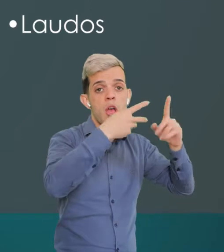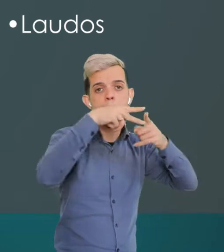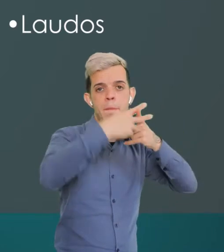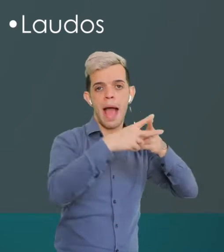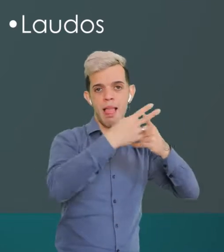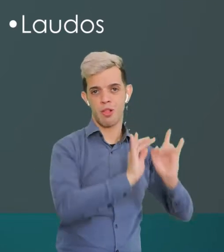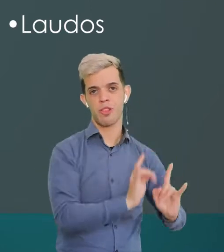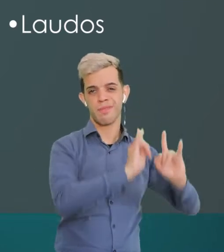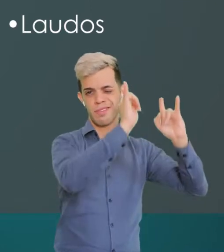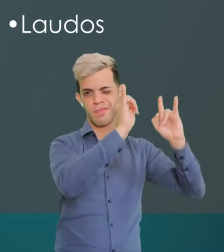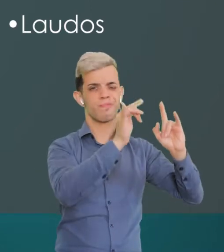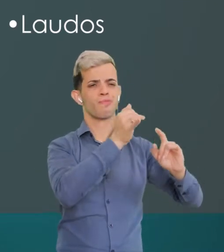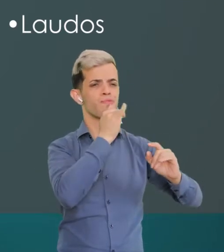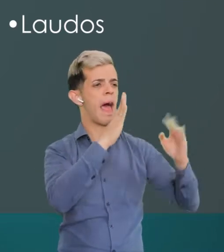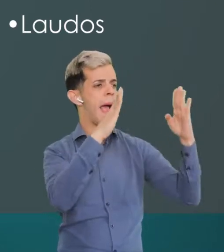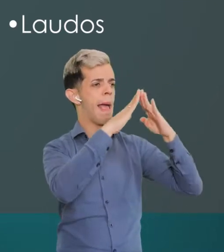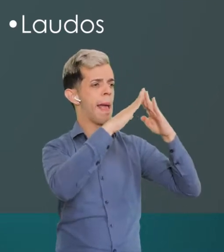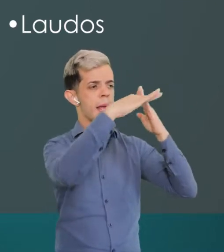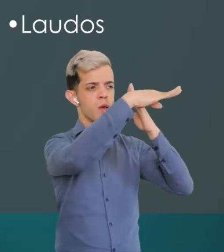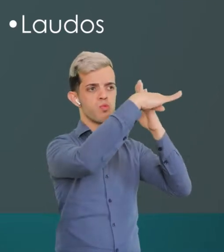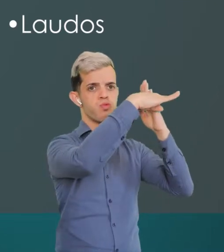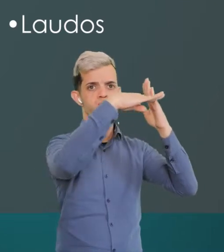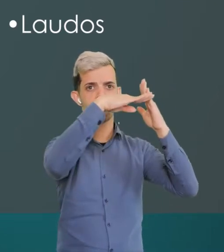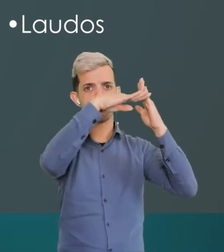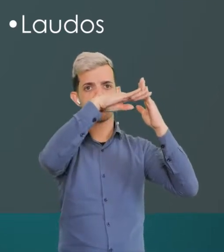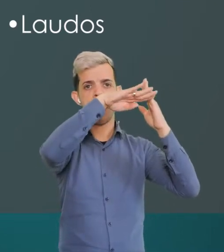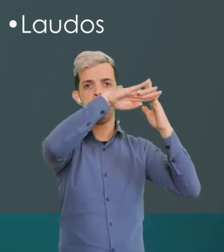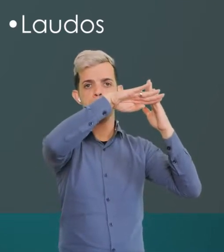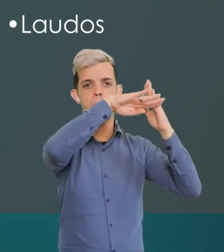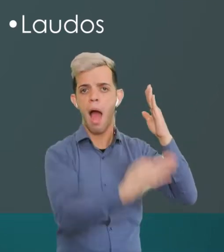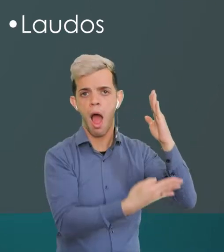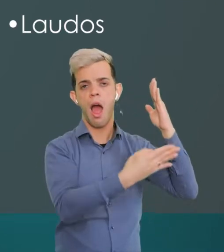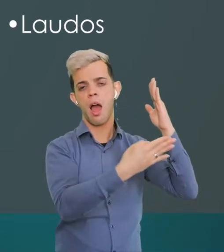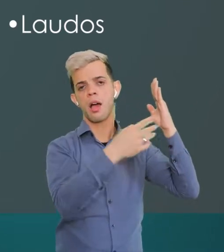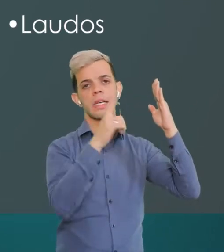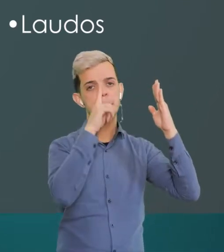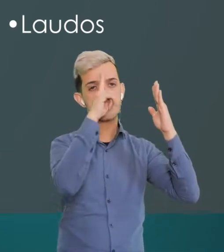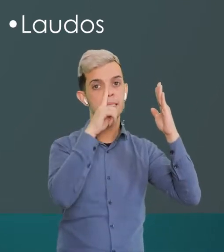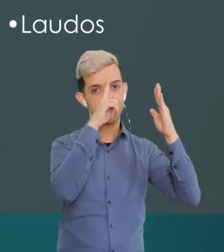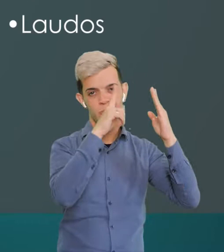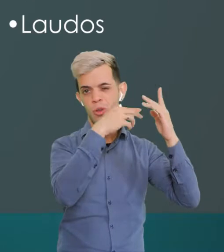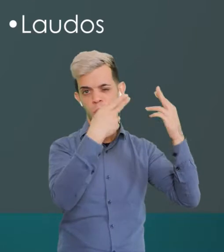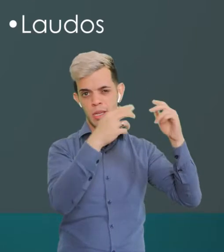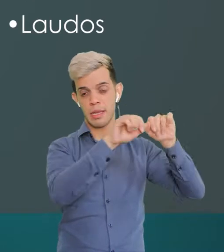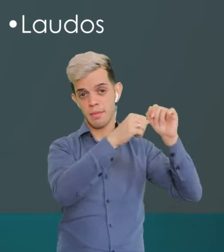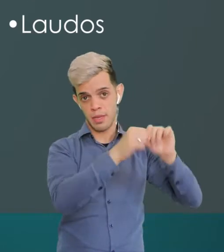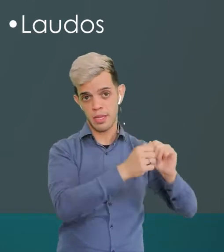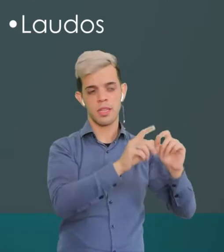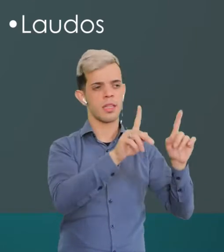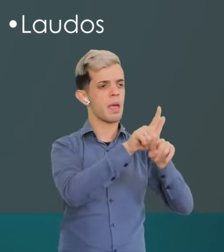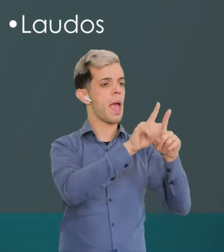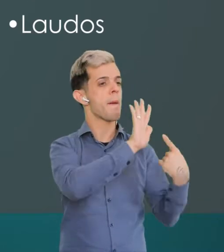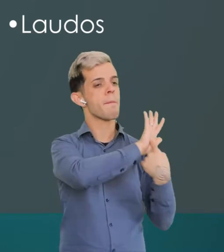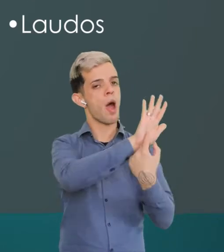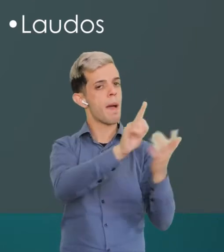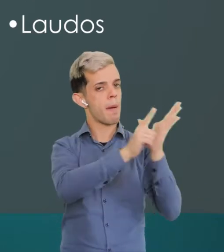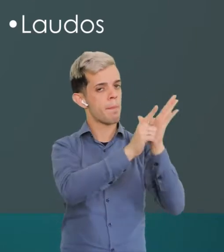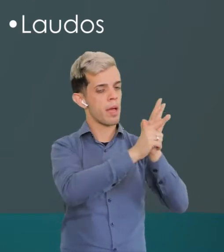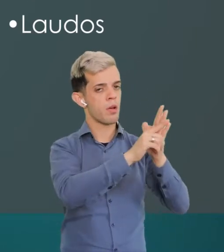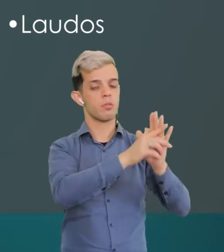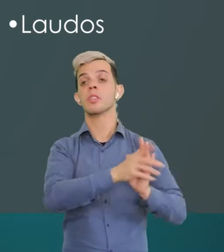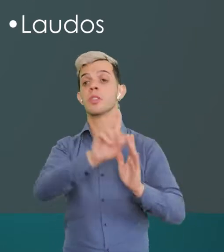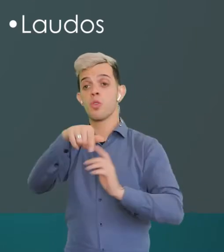unidade de manutenção predial, que trabalha com questões relacionadas a marquises, risco estrutural, apresentação